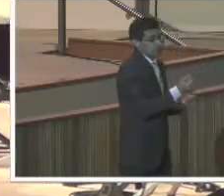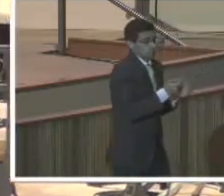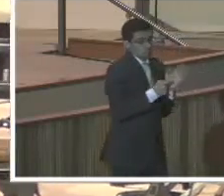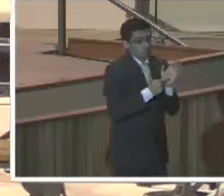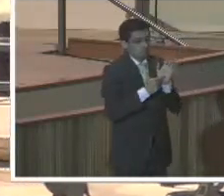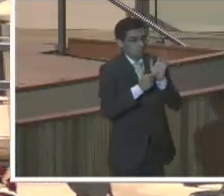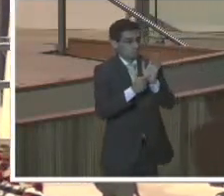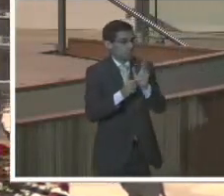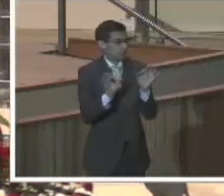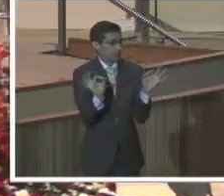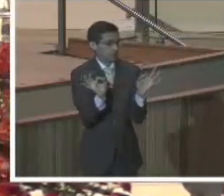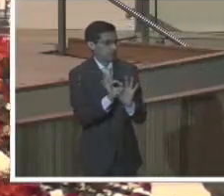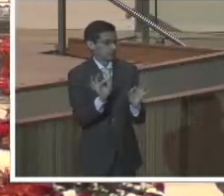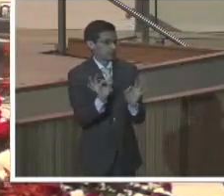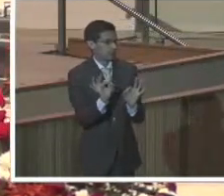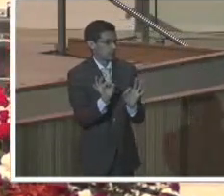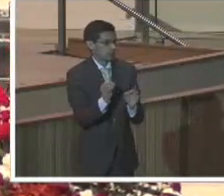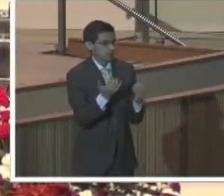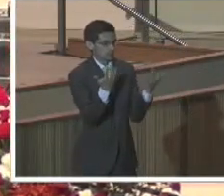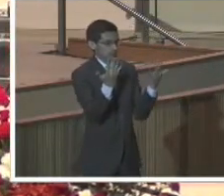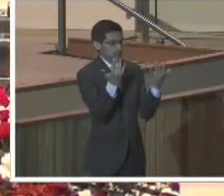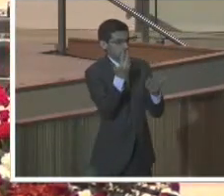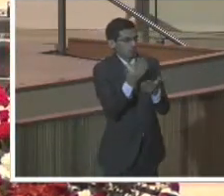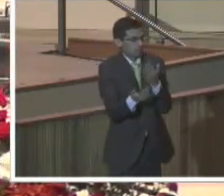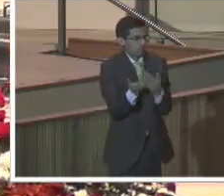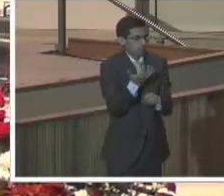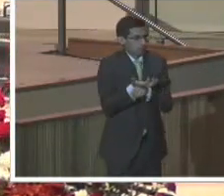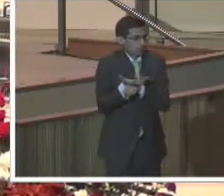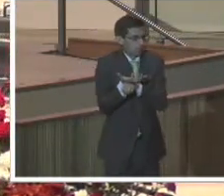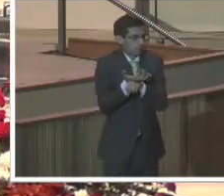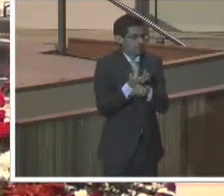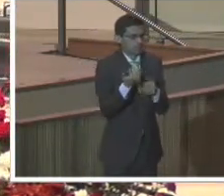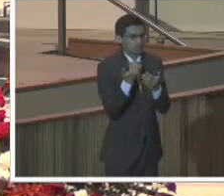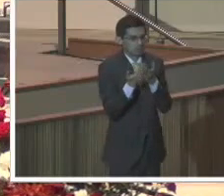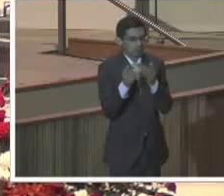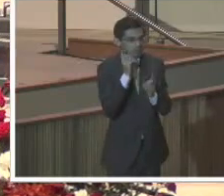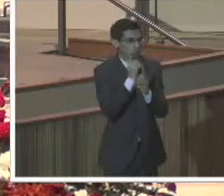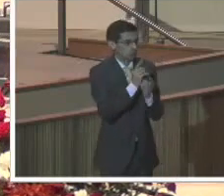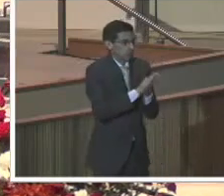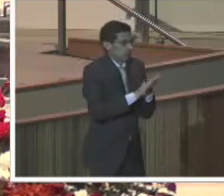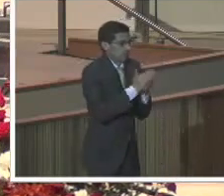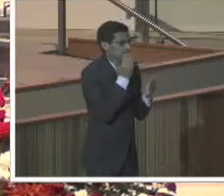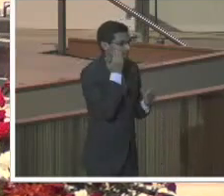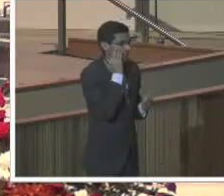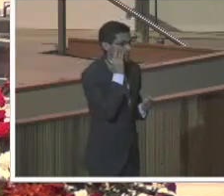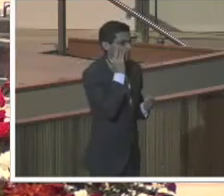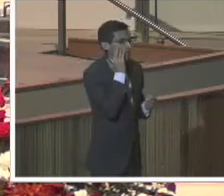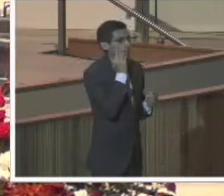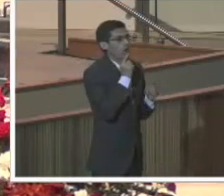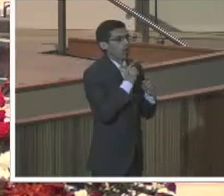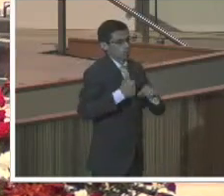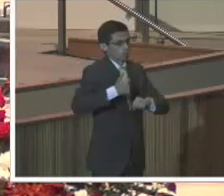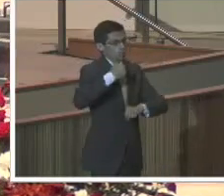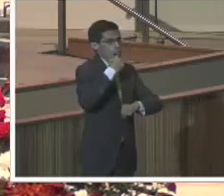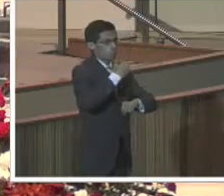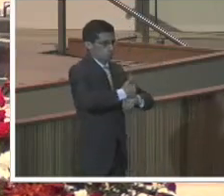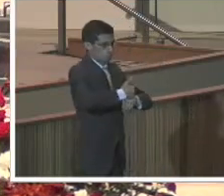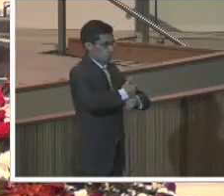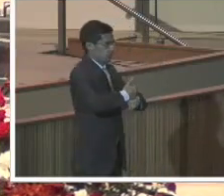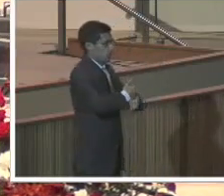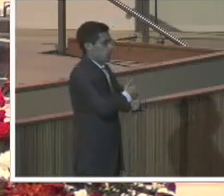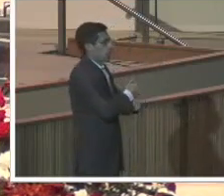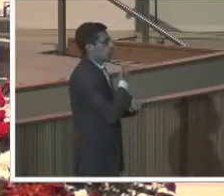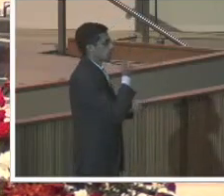nenhuma prova de que ele encontrou a ovelha perdida, ele pagava uma multa para o dono do